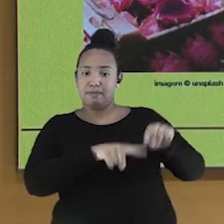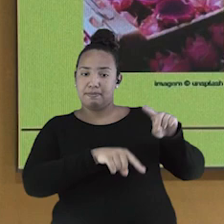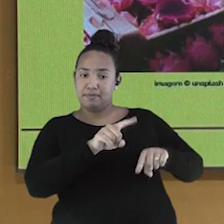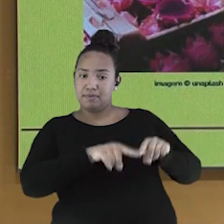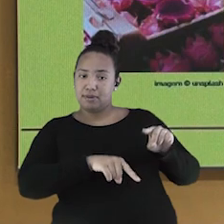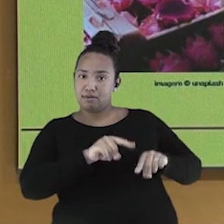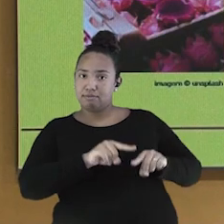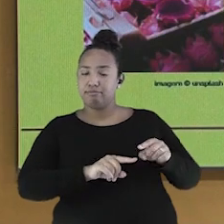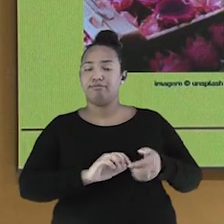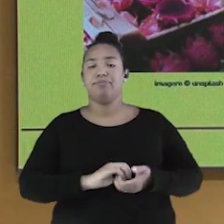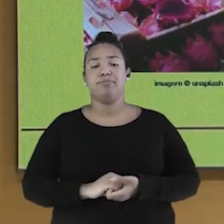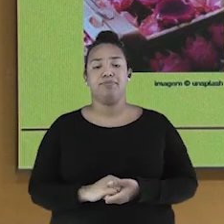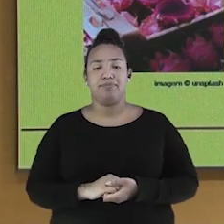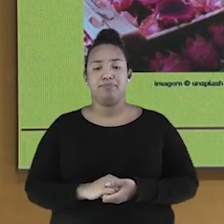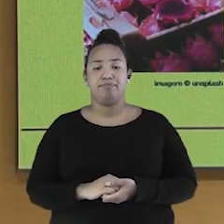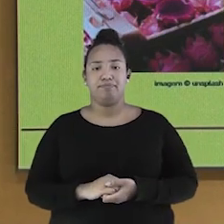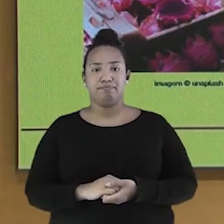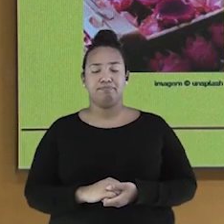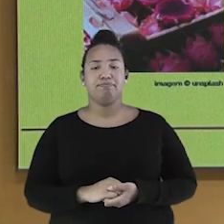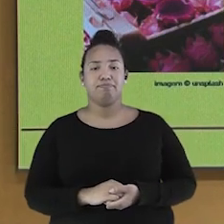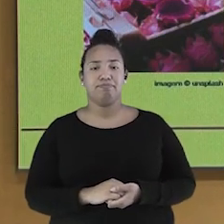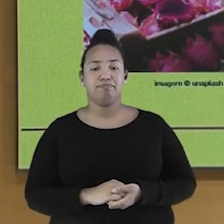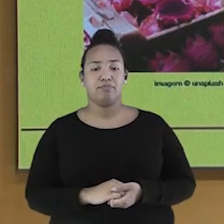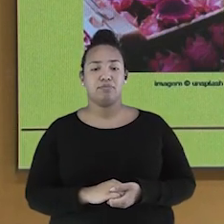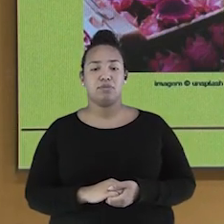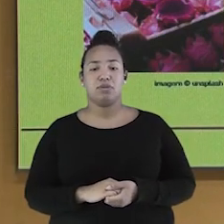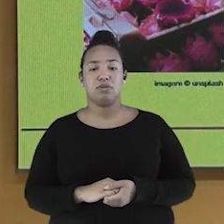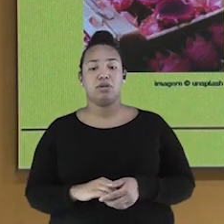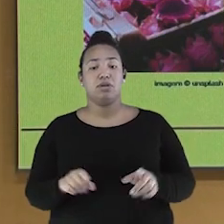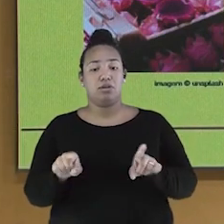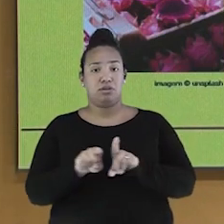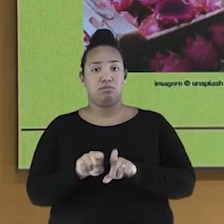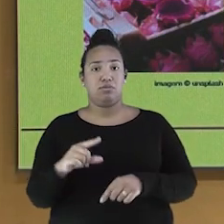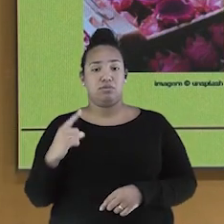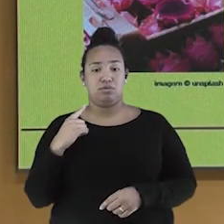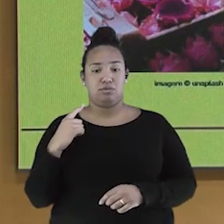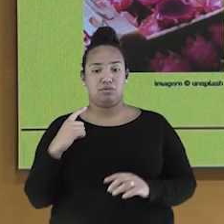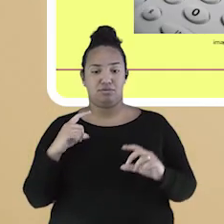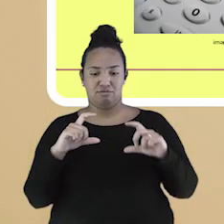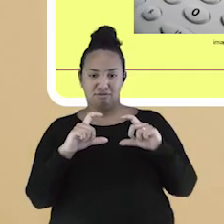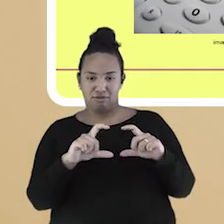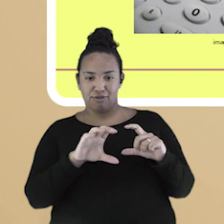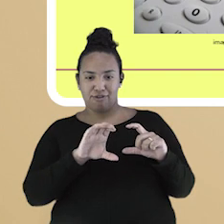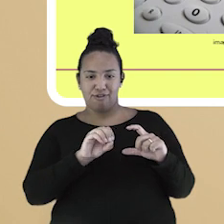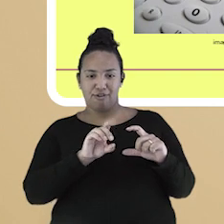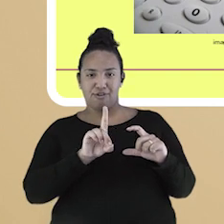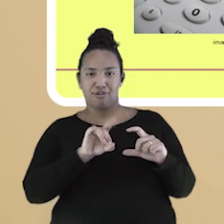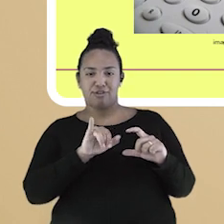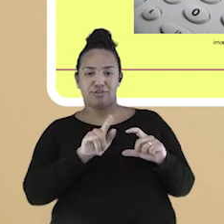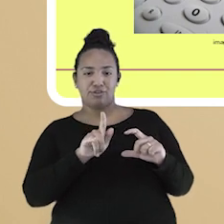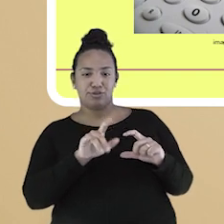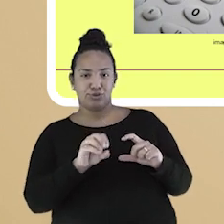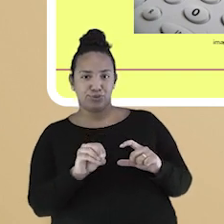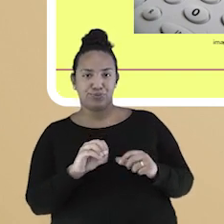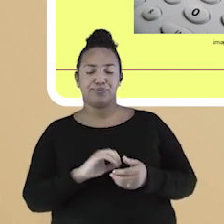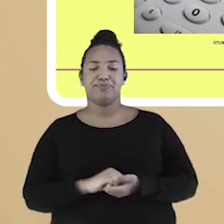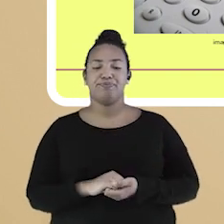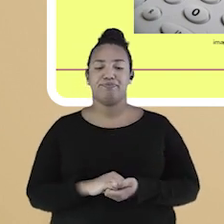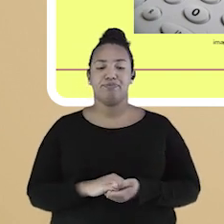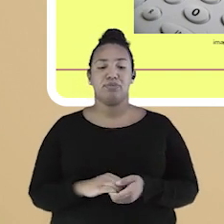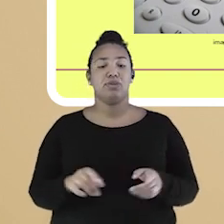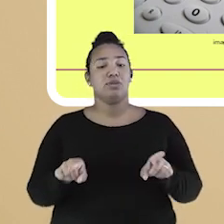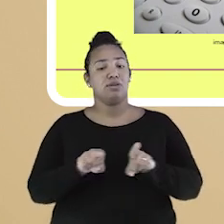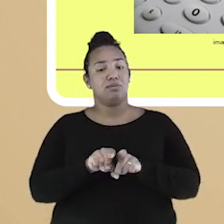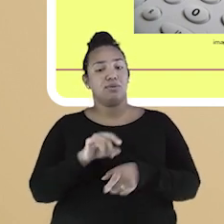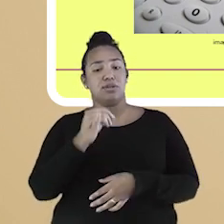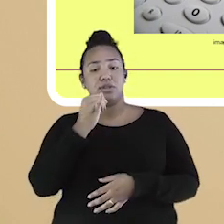produtos nos supermercados, vemos os códigos de barra, podemos ver os números nos códigos de abertura